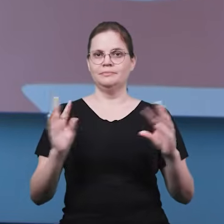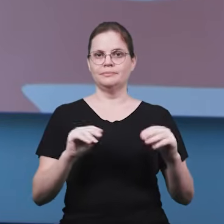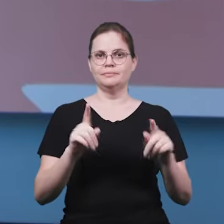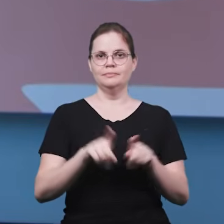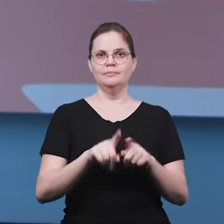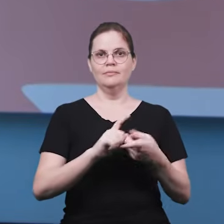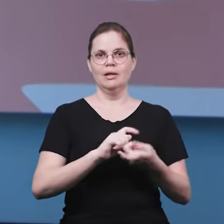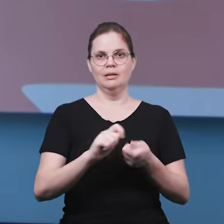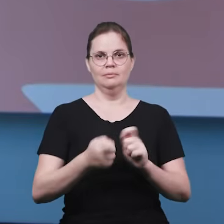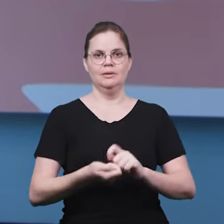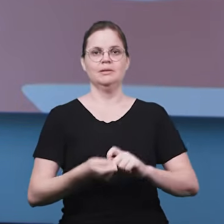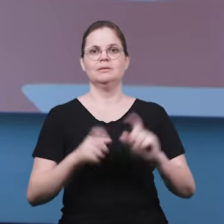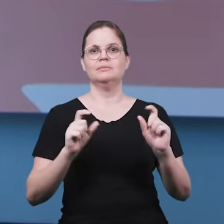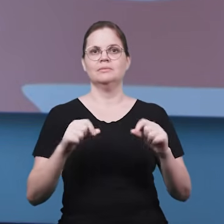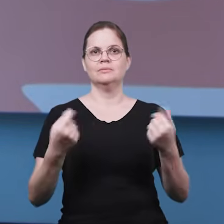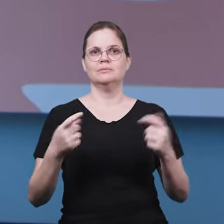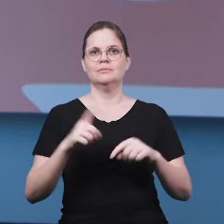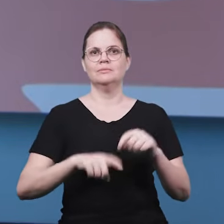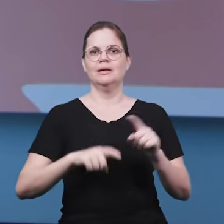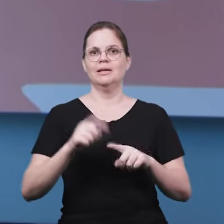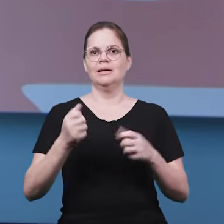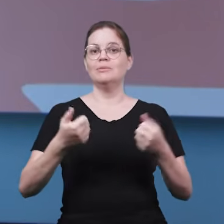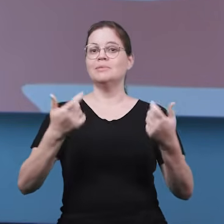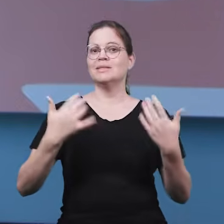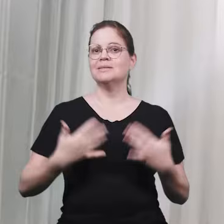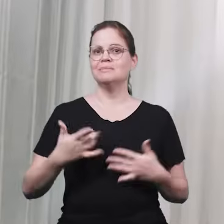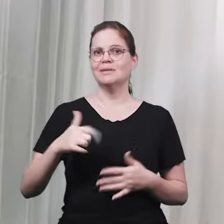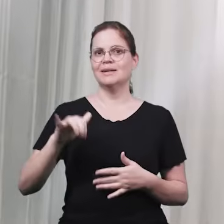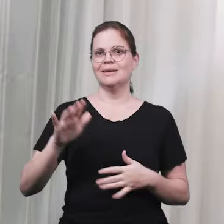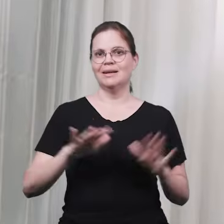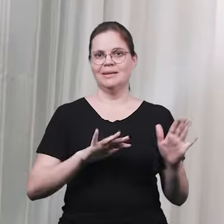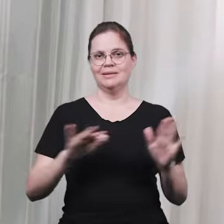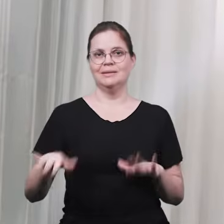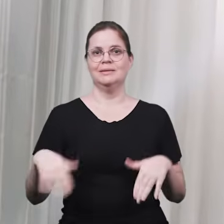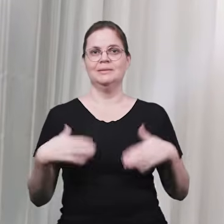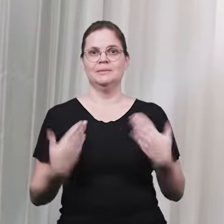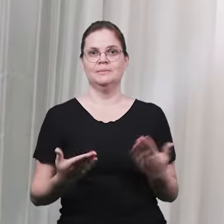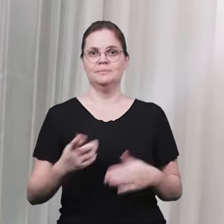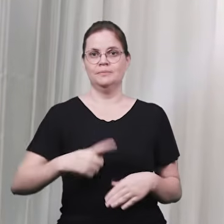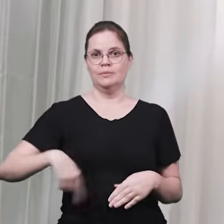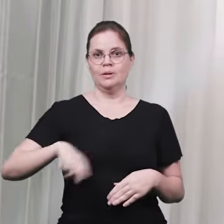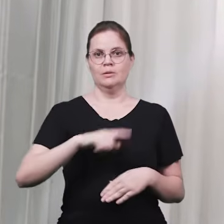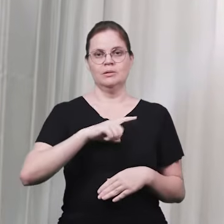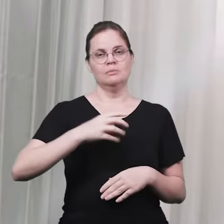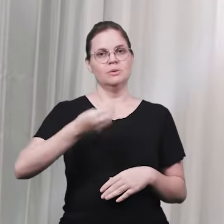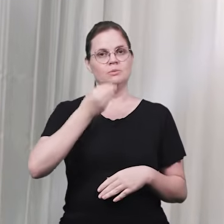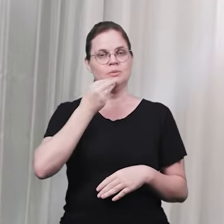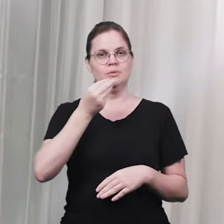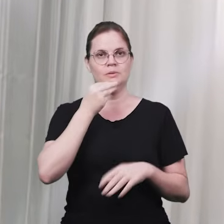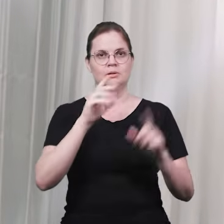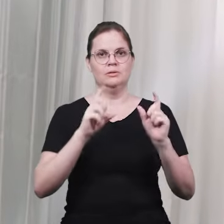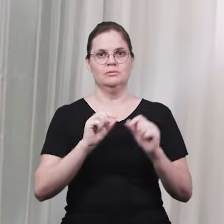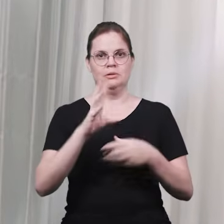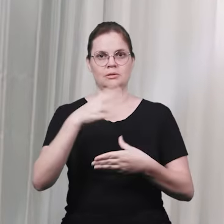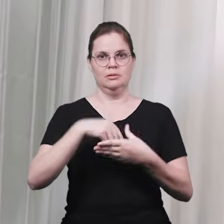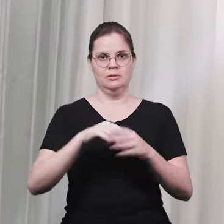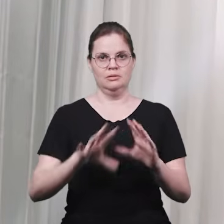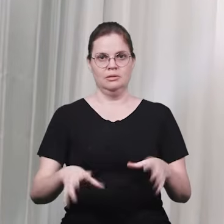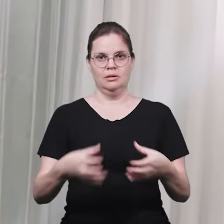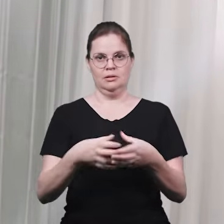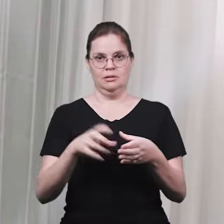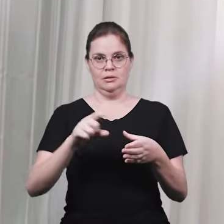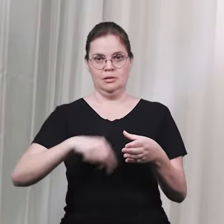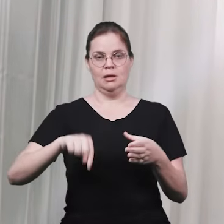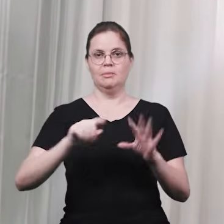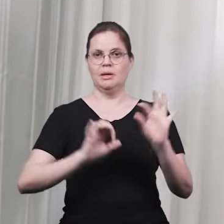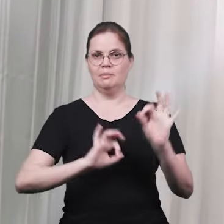e adaptação desses materiais, Miriam? Fala pra gente. Irmã Leonice, nós temos a oportunidade de ter na equipe,